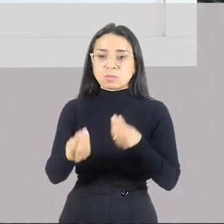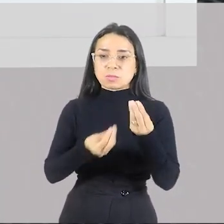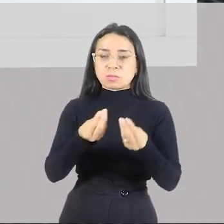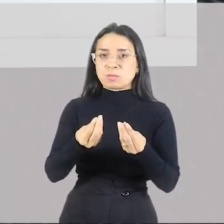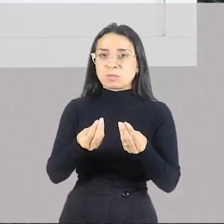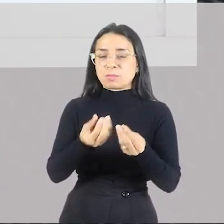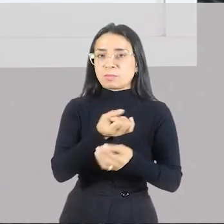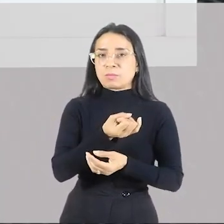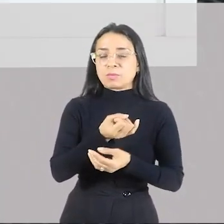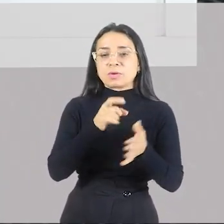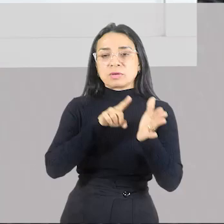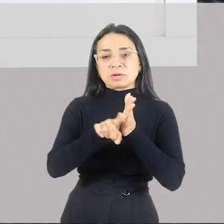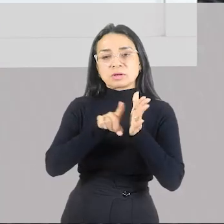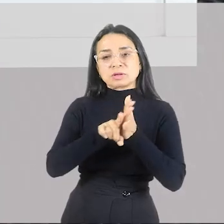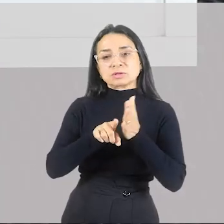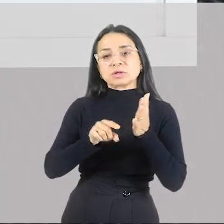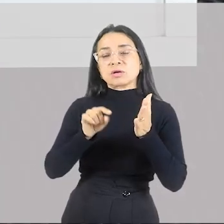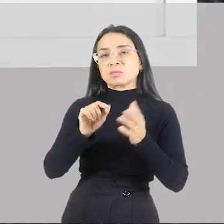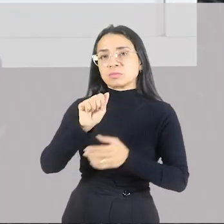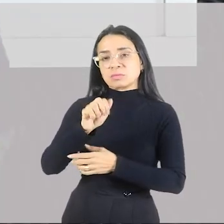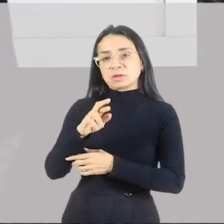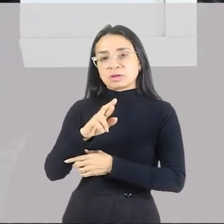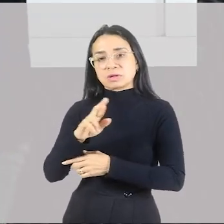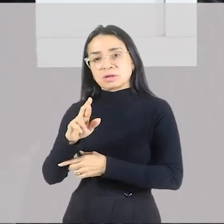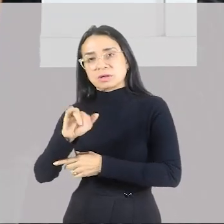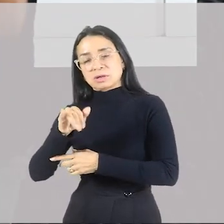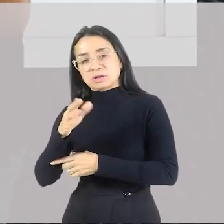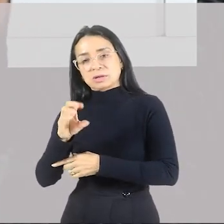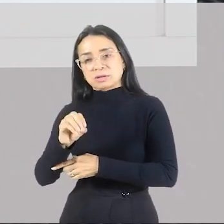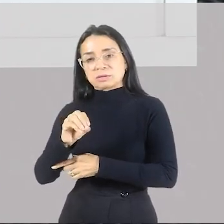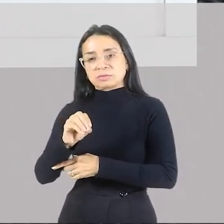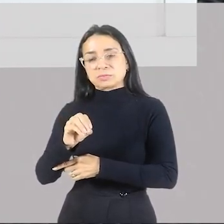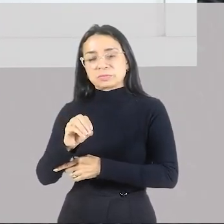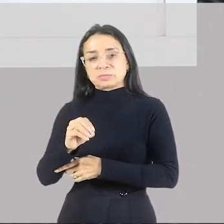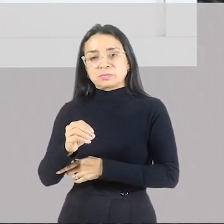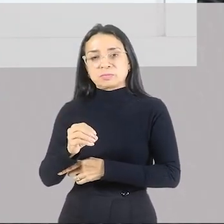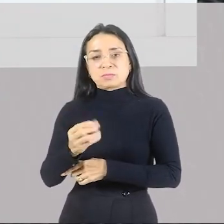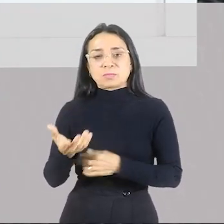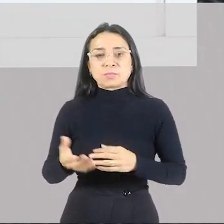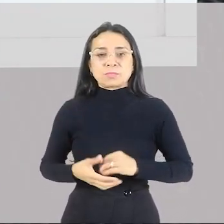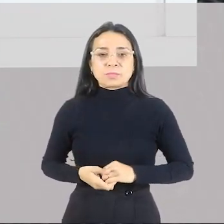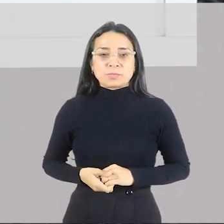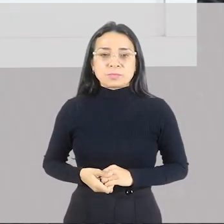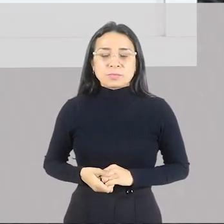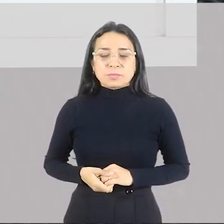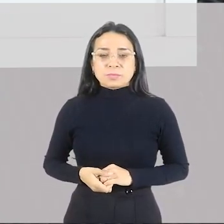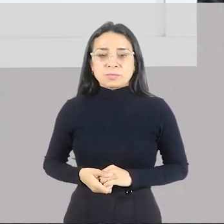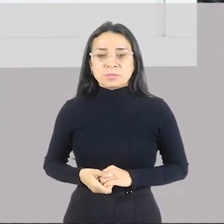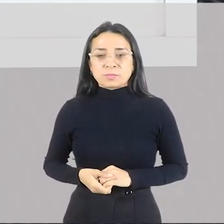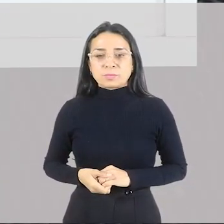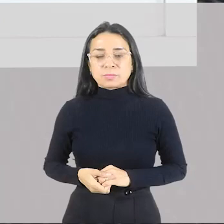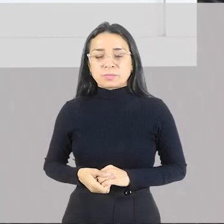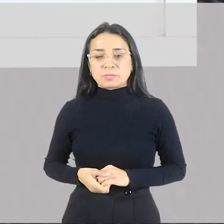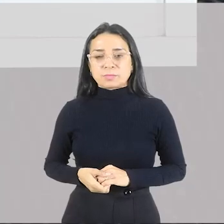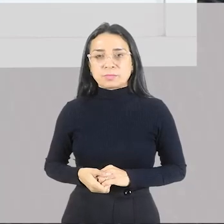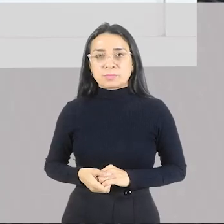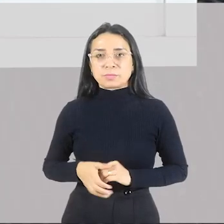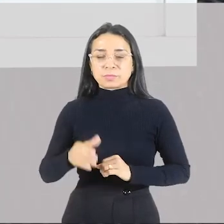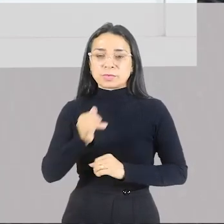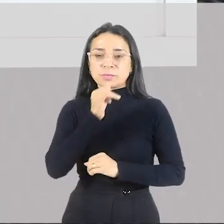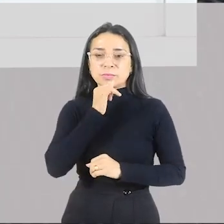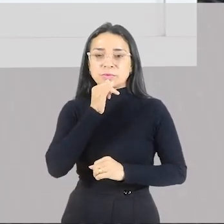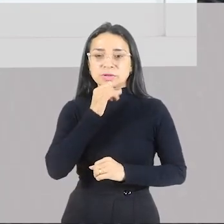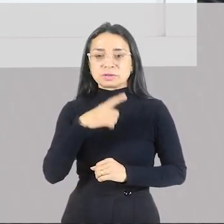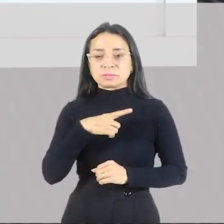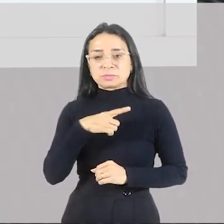Aí, pessoal, vamos lá. Vou botar a mesma situação de Marcos, Paulo e João, formando grupos de 2. Mas vamos supor que é uma